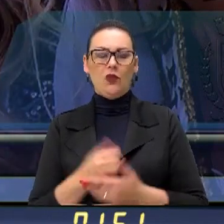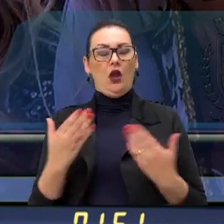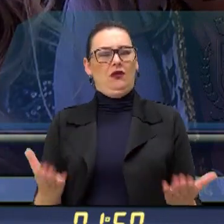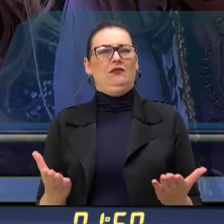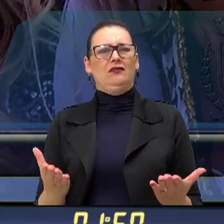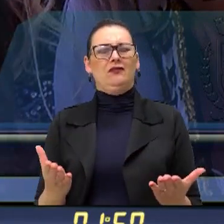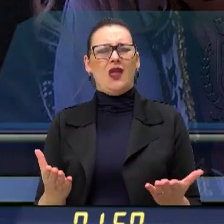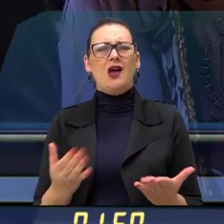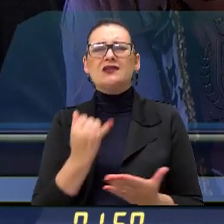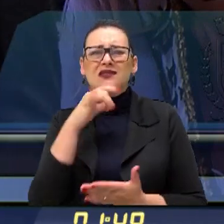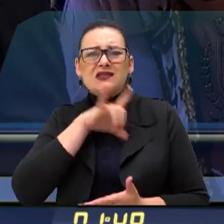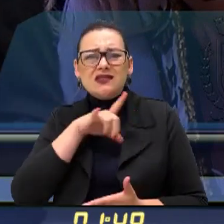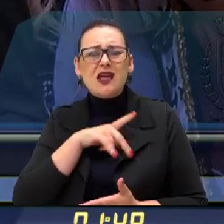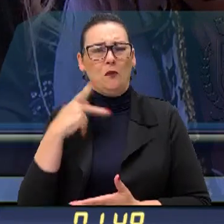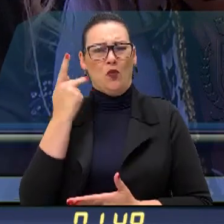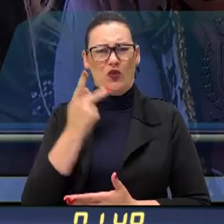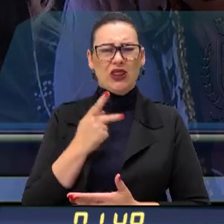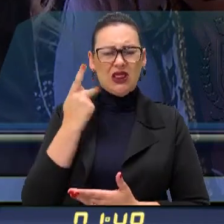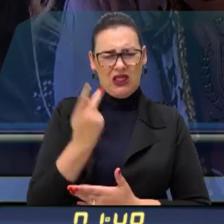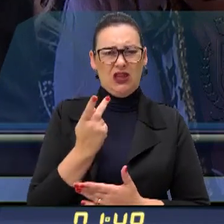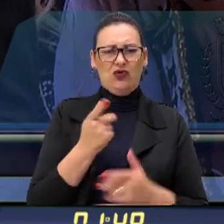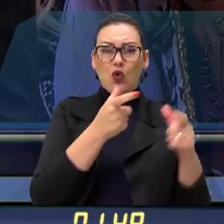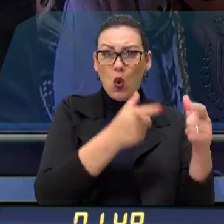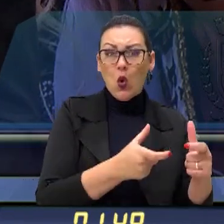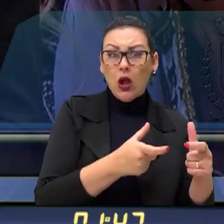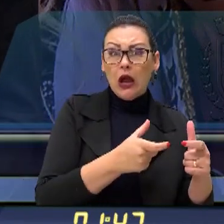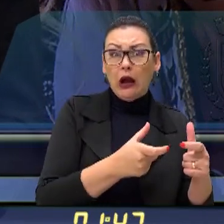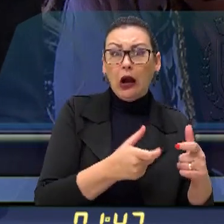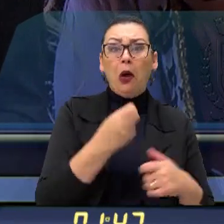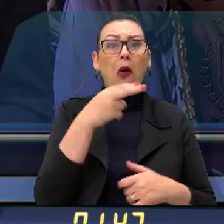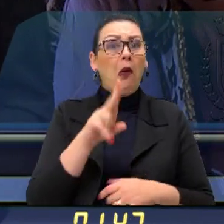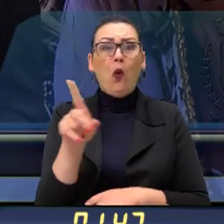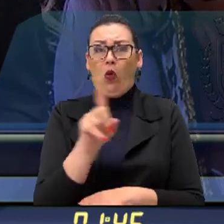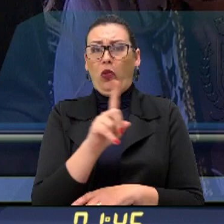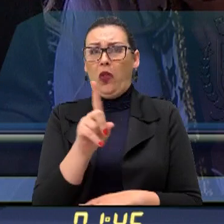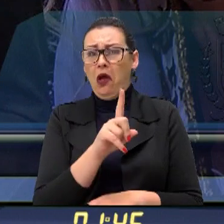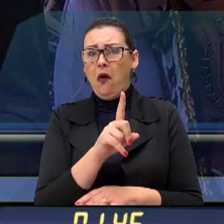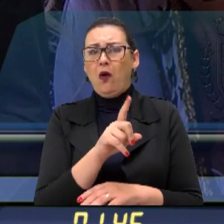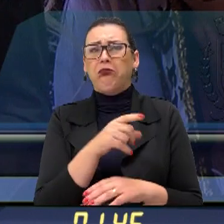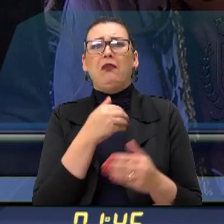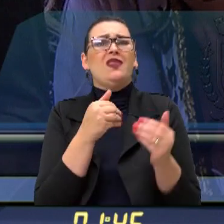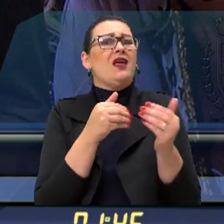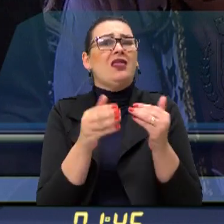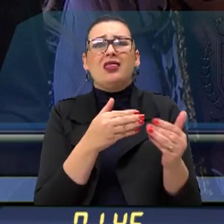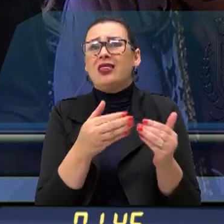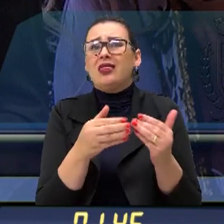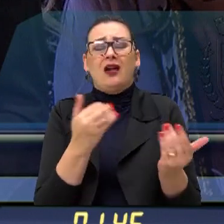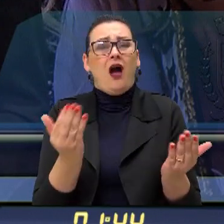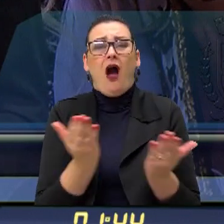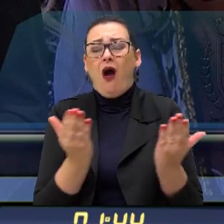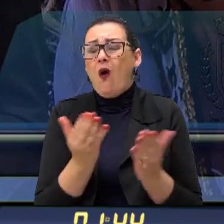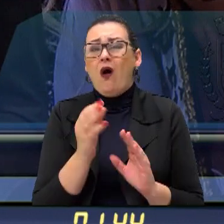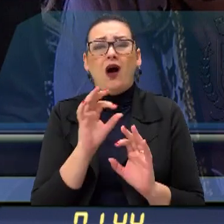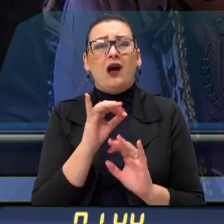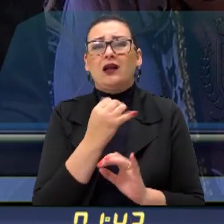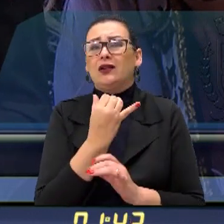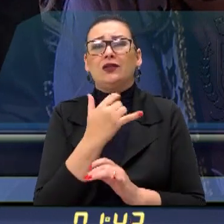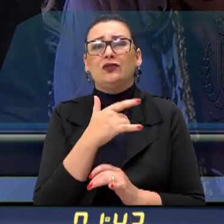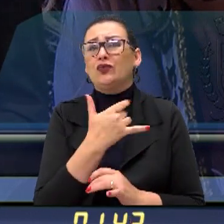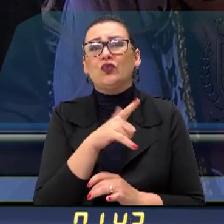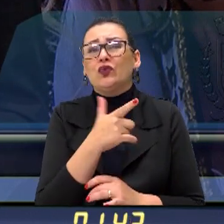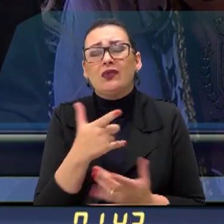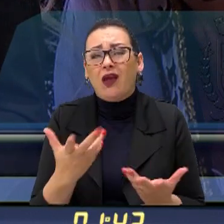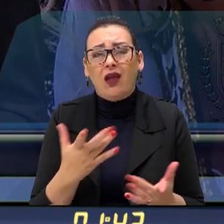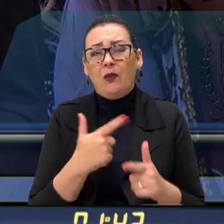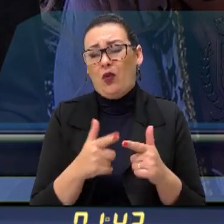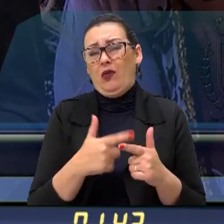Ora, secretária, se o cargo era político ou não era, isso não vem à tona nesse momento. O que interessa é que